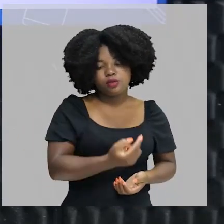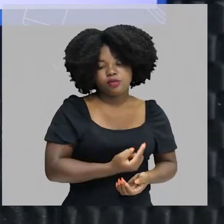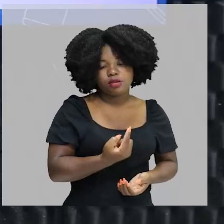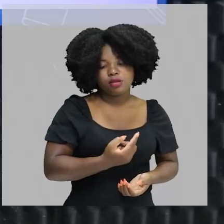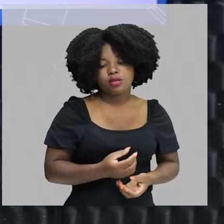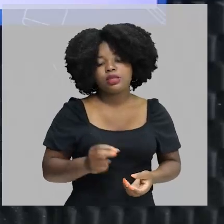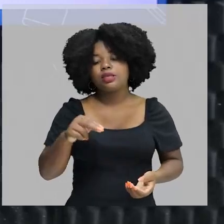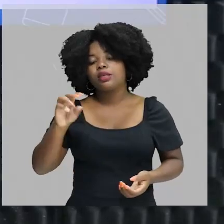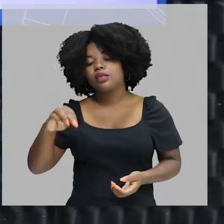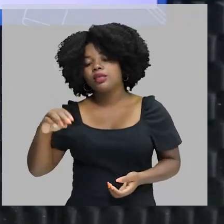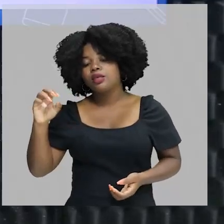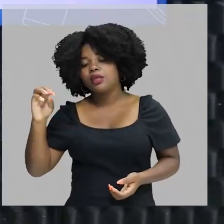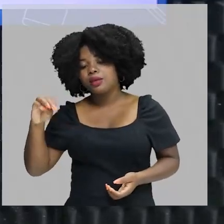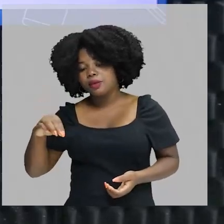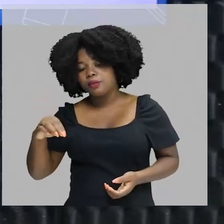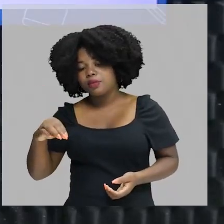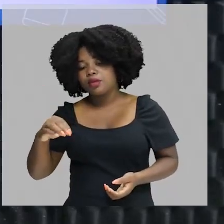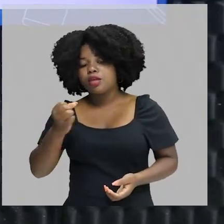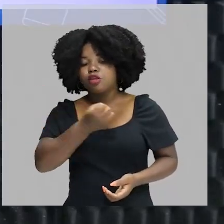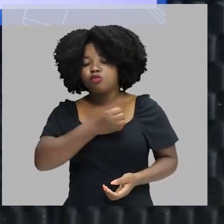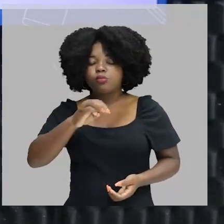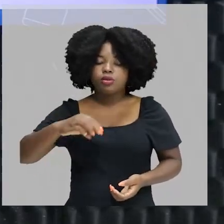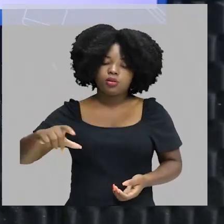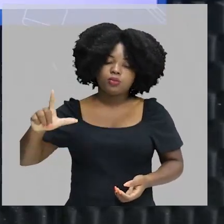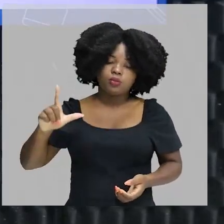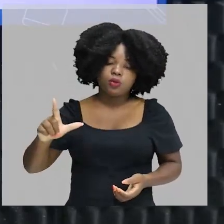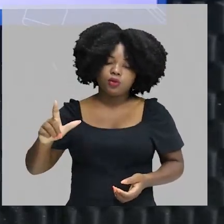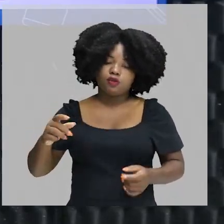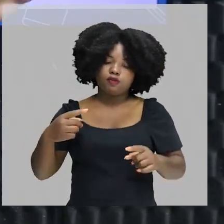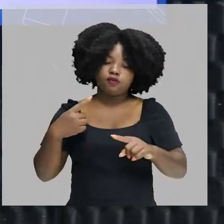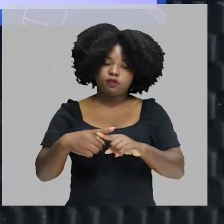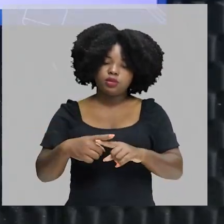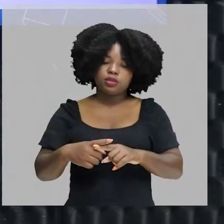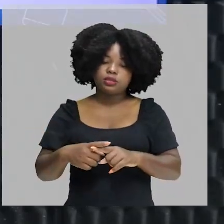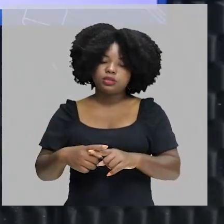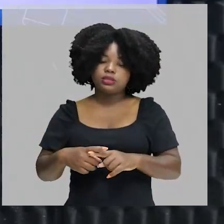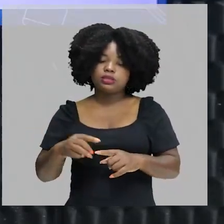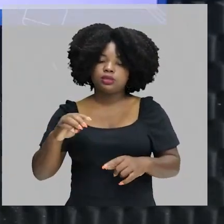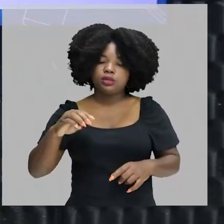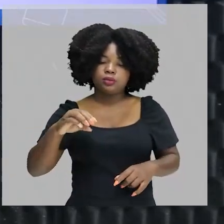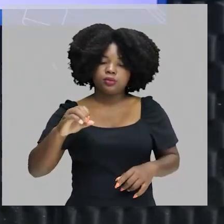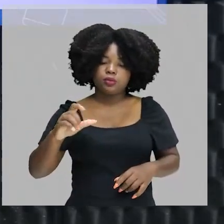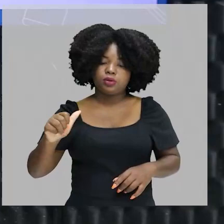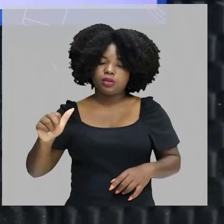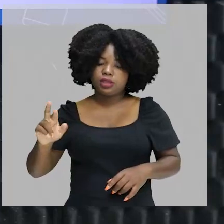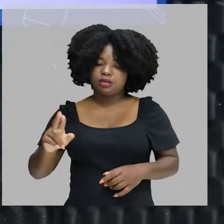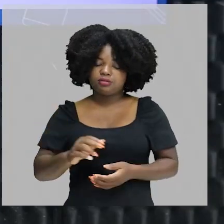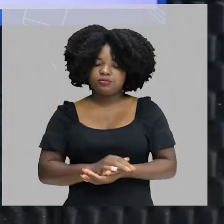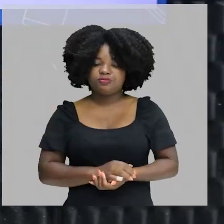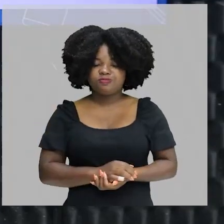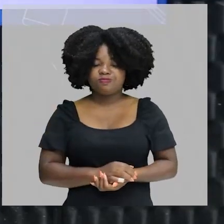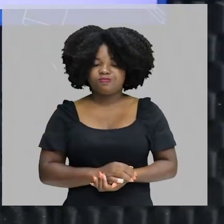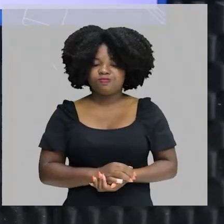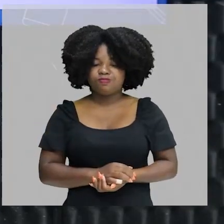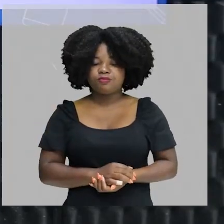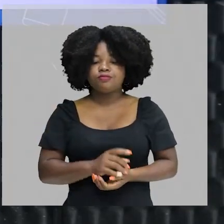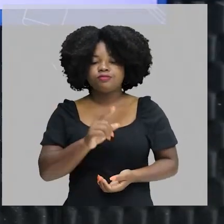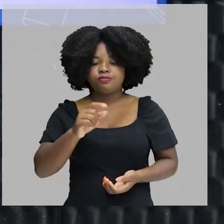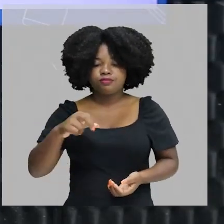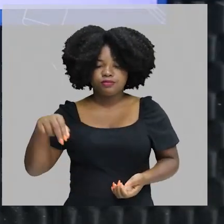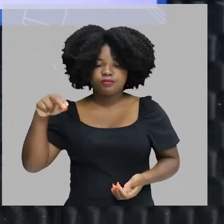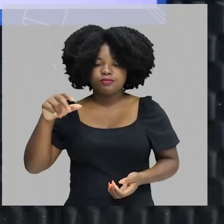M? O número de mols vezes a massa molar, ok? Para o nitrato, eu tenho quantos